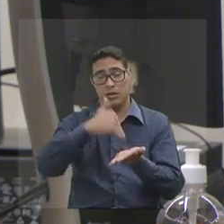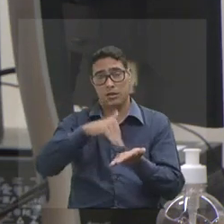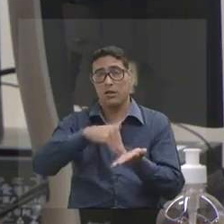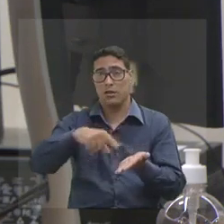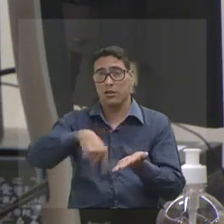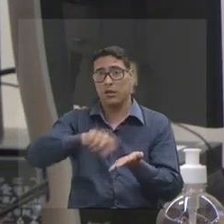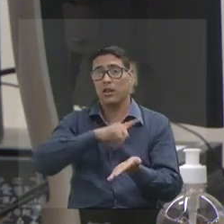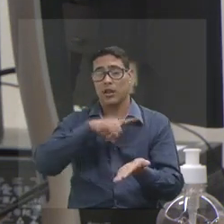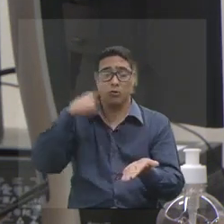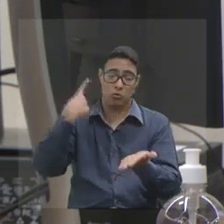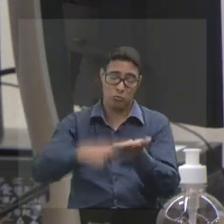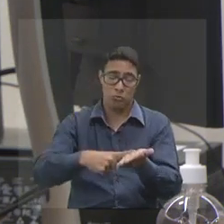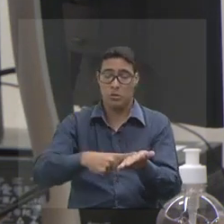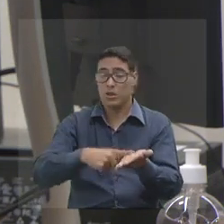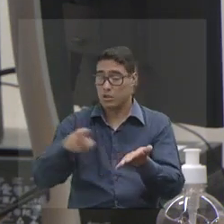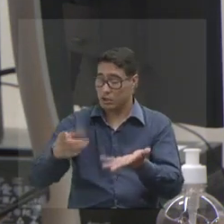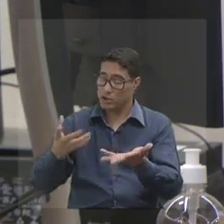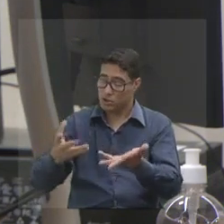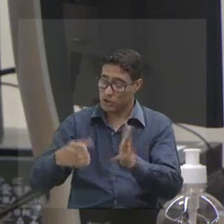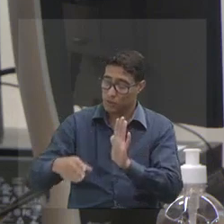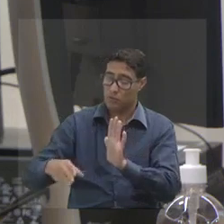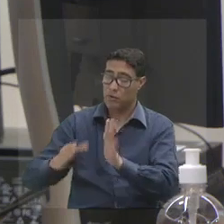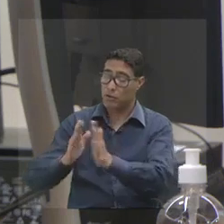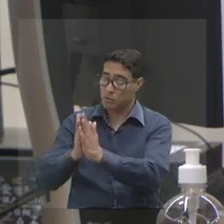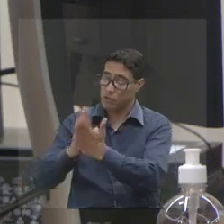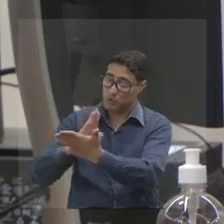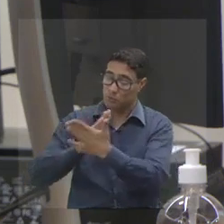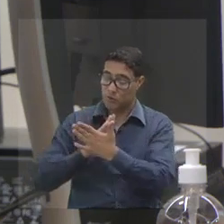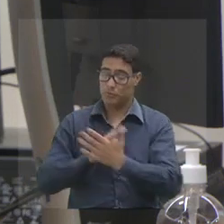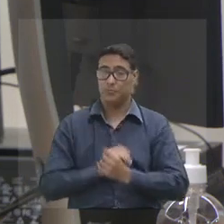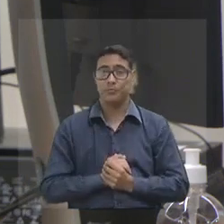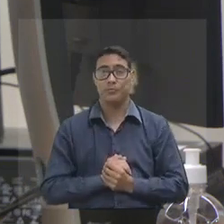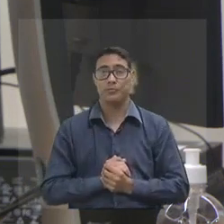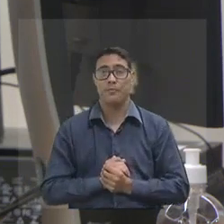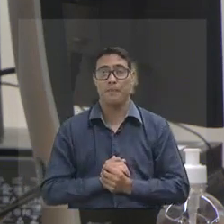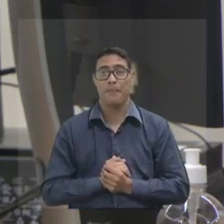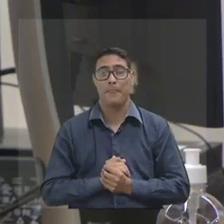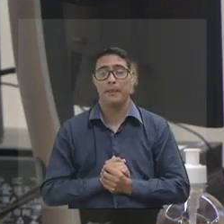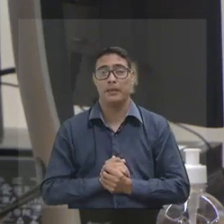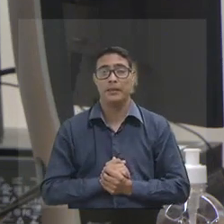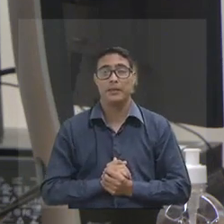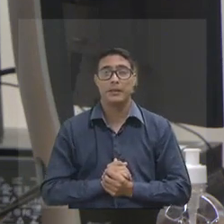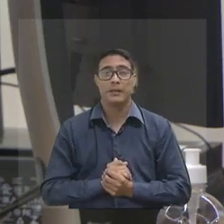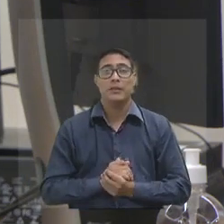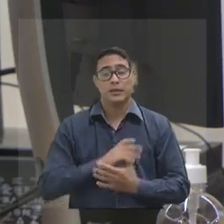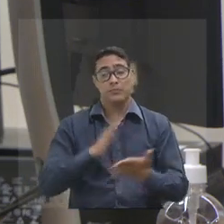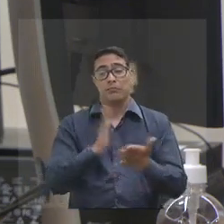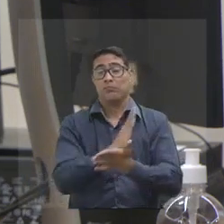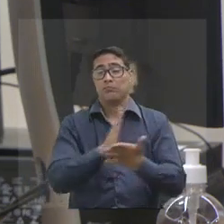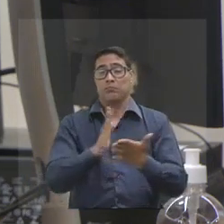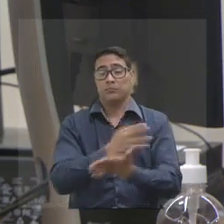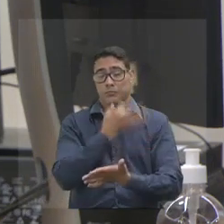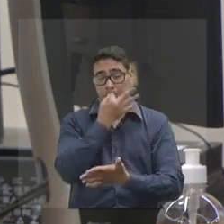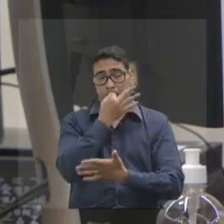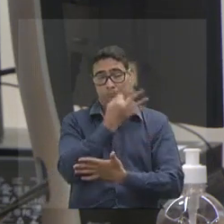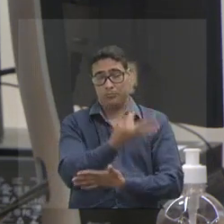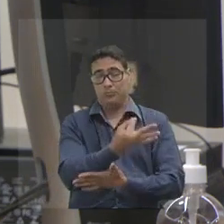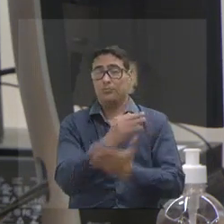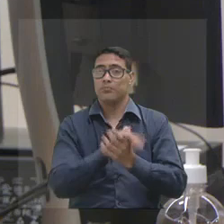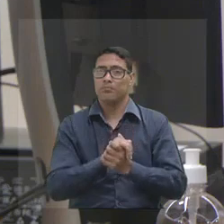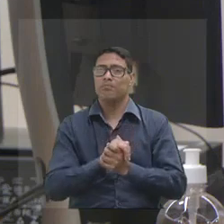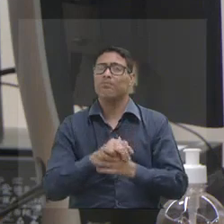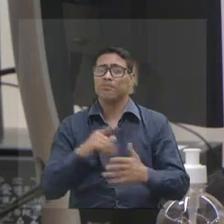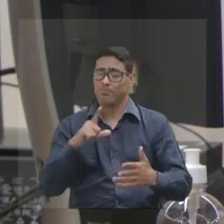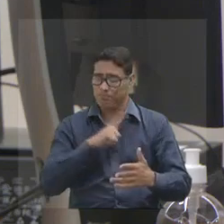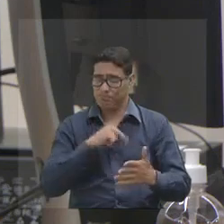comprometimento nós contamos com seu apoio secretária eu trouxe aqui algumas considerações que tem chegado ao nosso